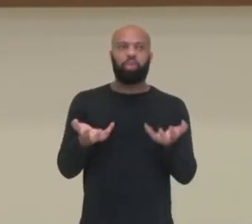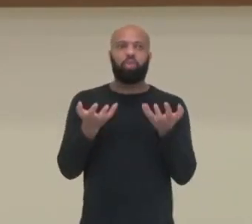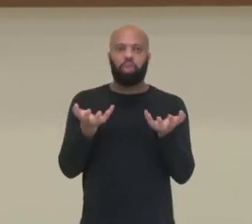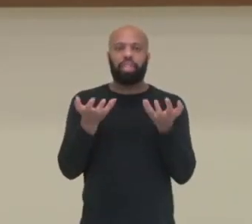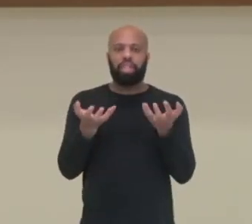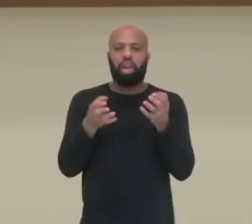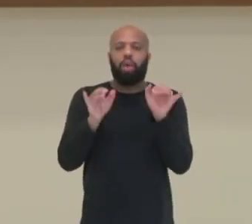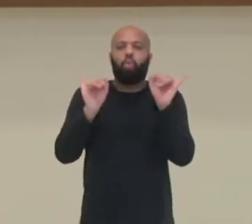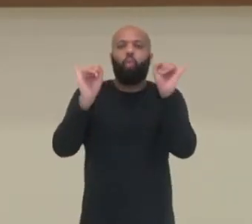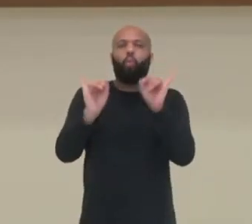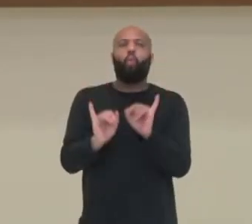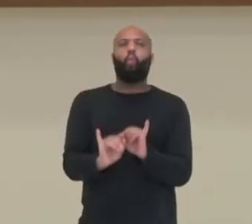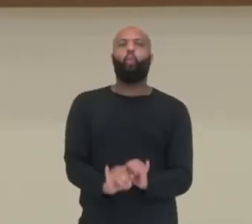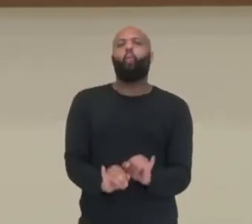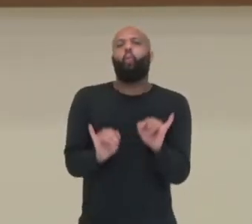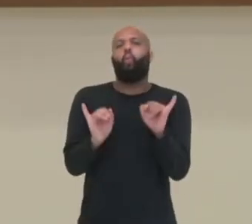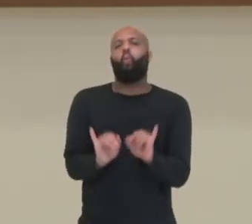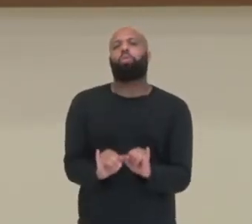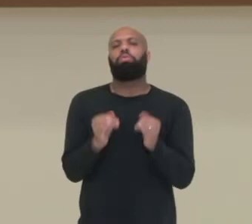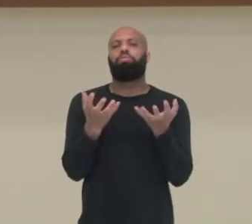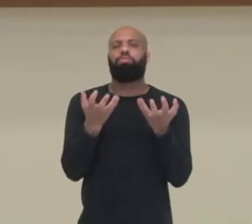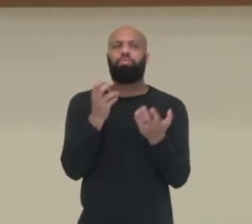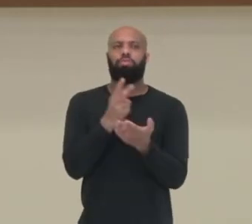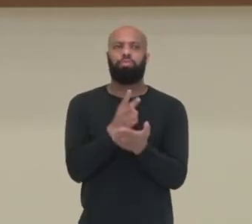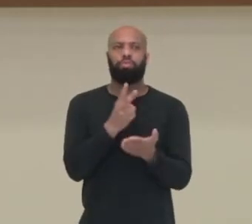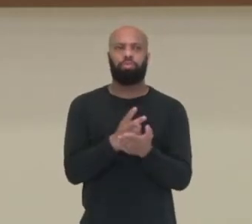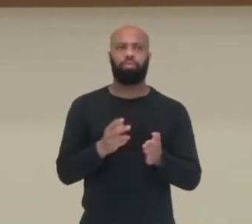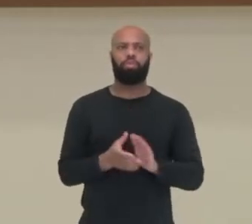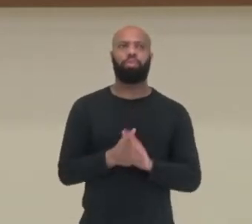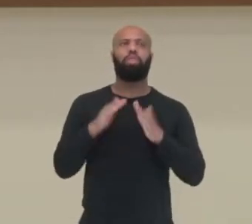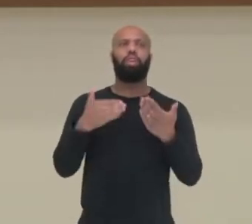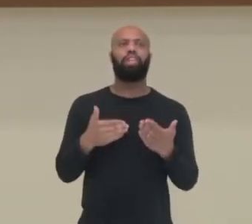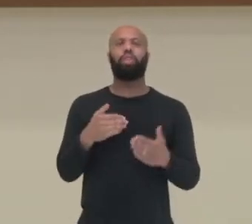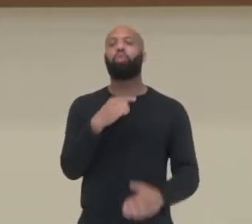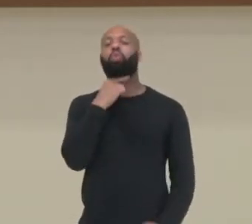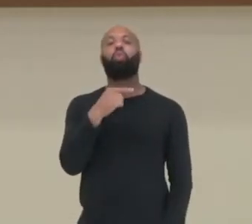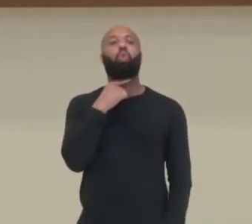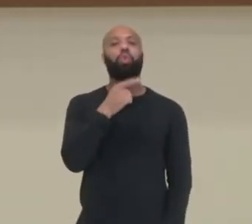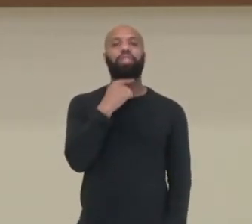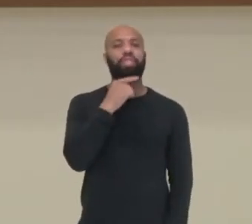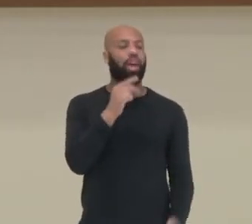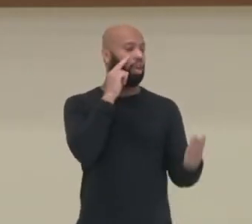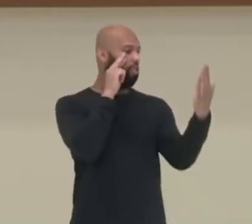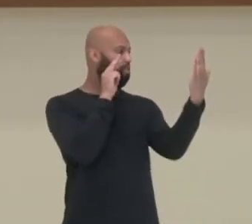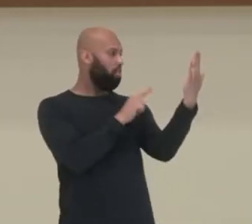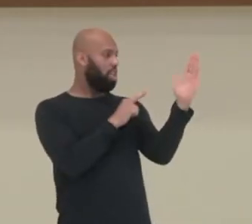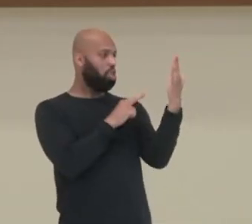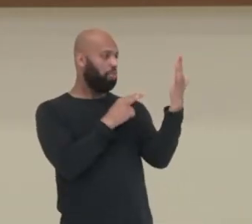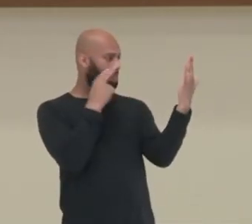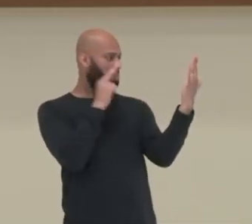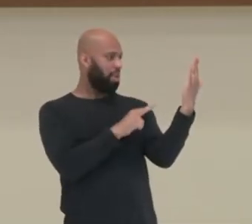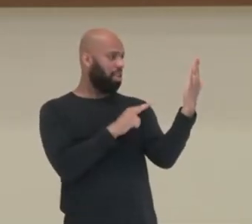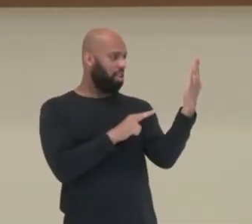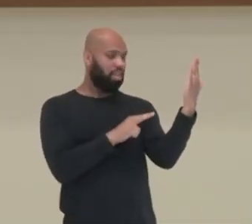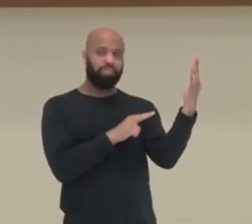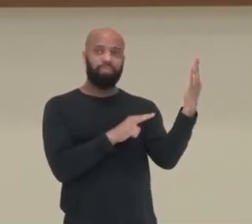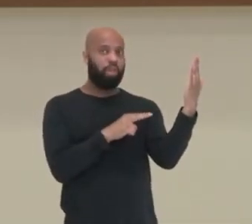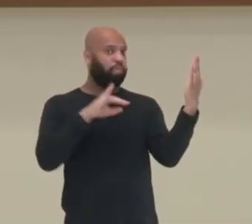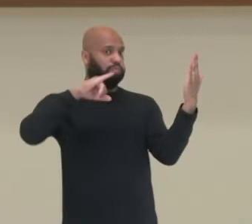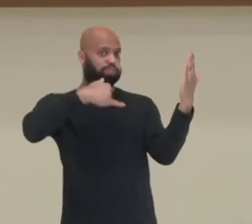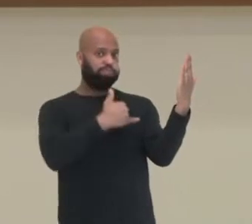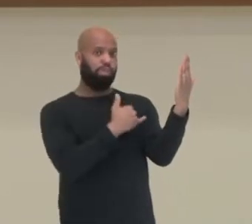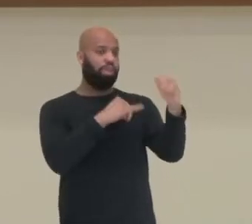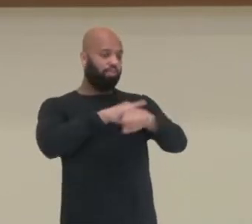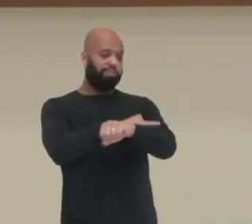peso magro, por um peso menor. E o que acontece? Ela não consegue se enxergar magra. Às vezes a pessoa já está magra, mas ela quer